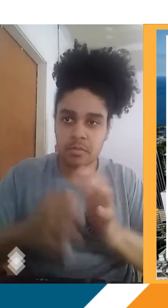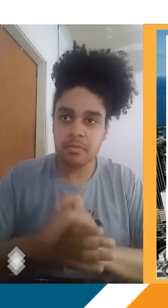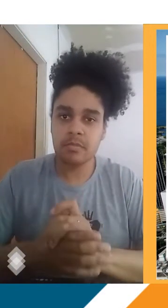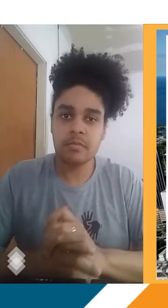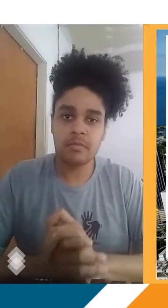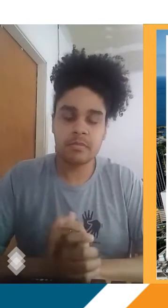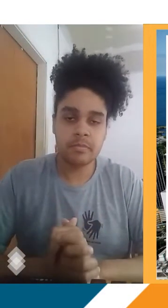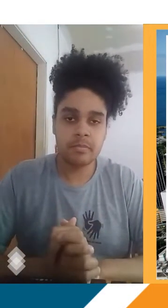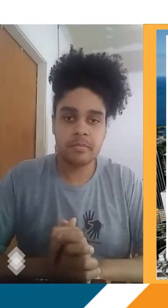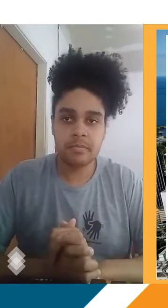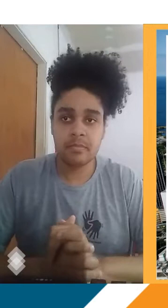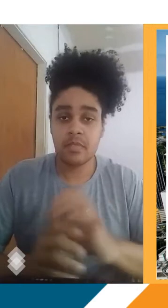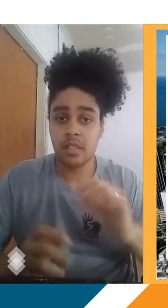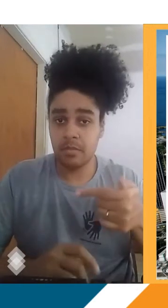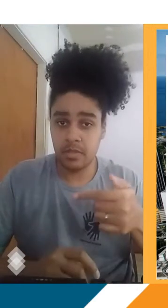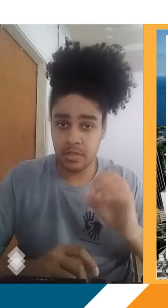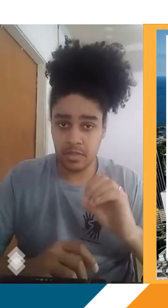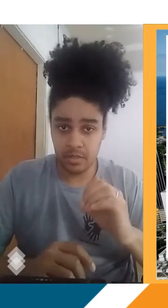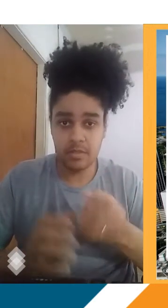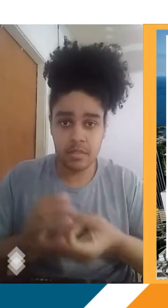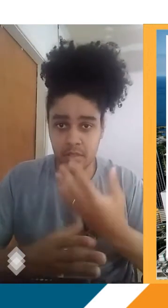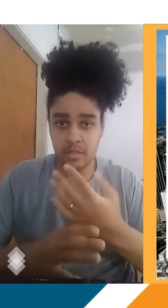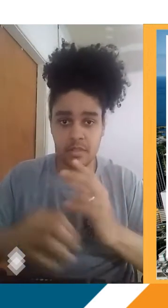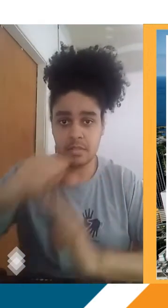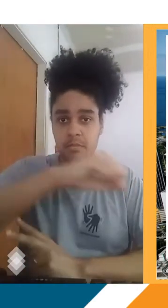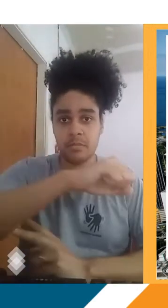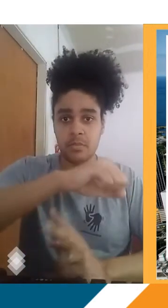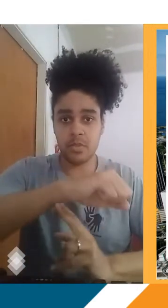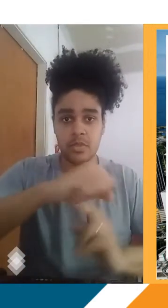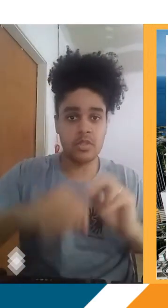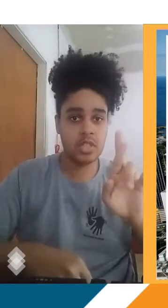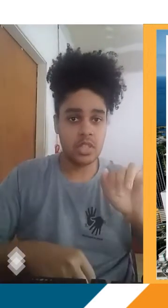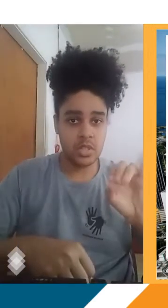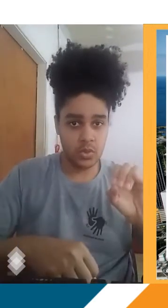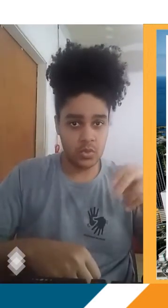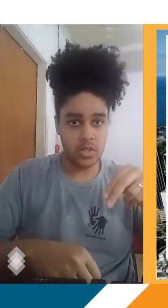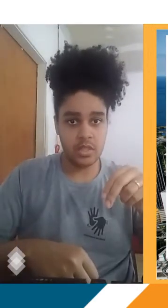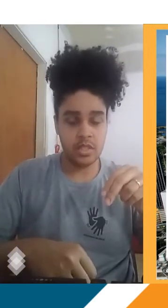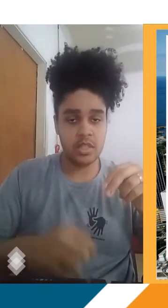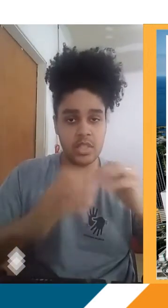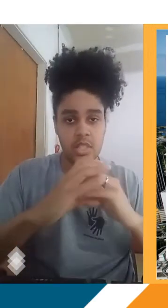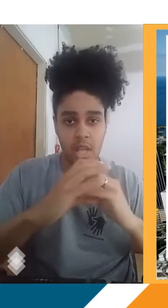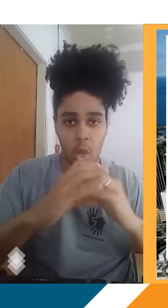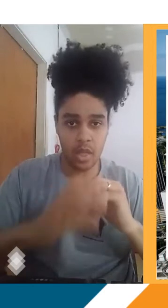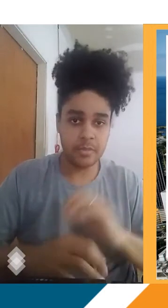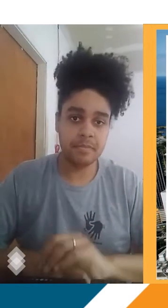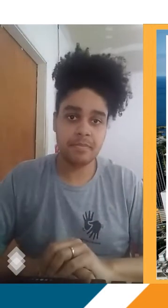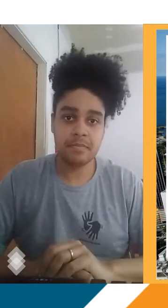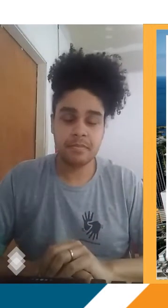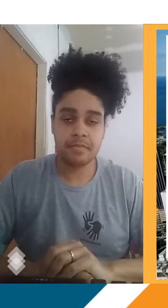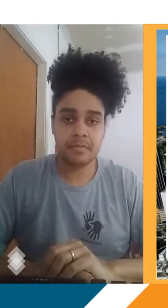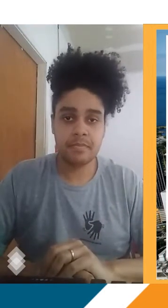Presidente Dutra e a Rodovia Washington Luiz. Em 70, a construção da ponte Presidente Arthur Costa e Silva, a ponte Rio-Niterói, fazendo ali